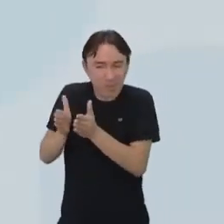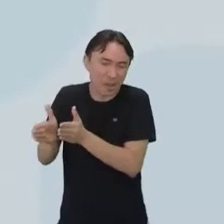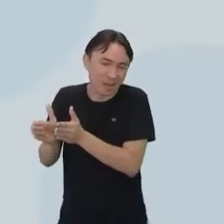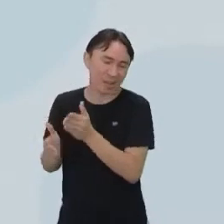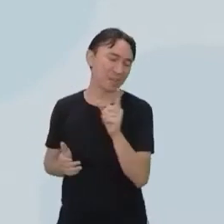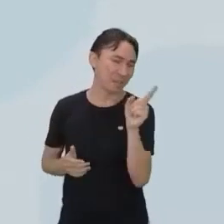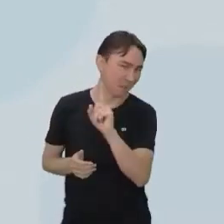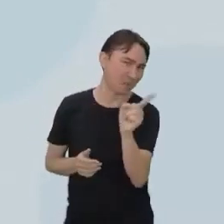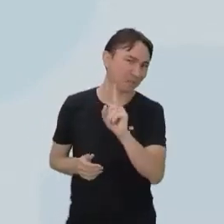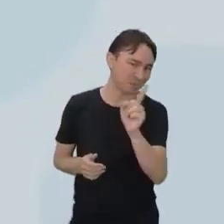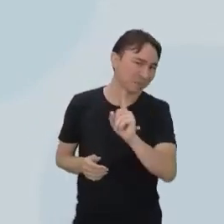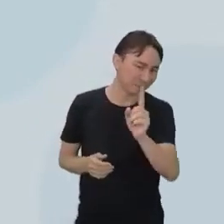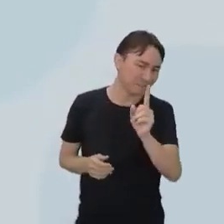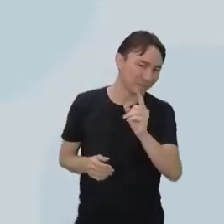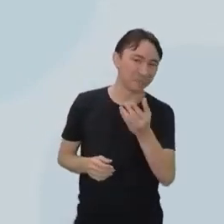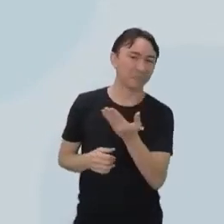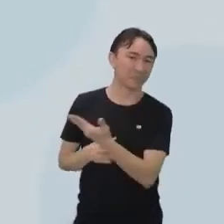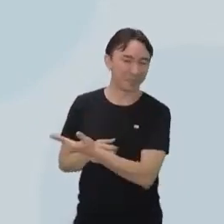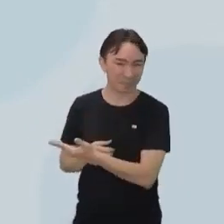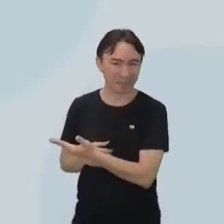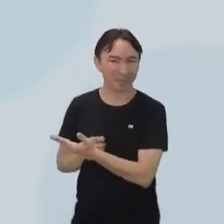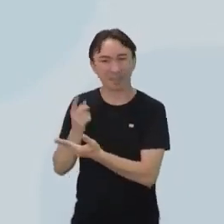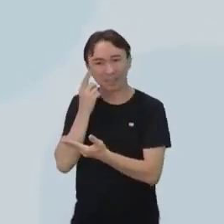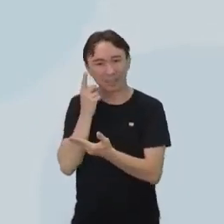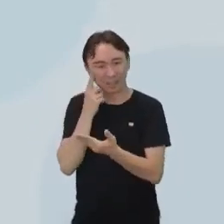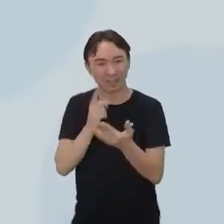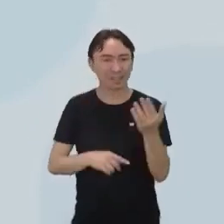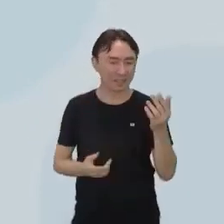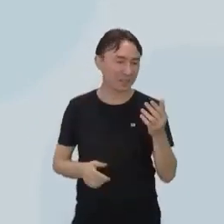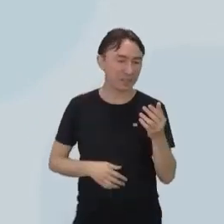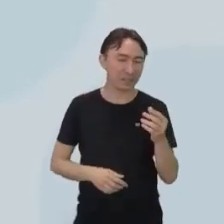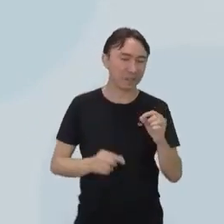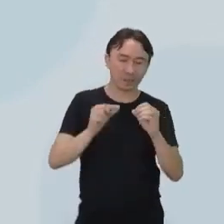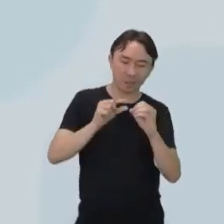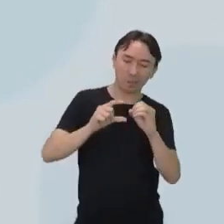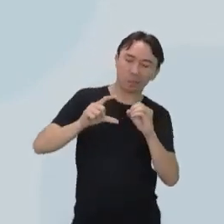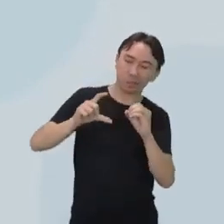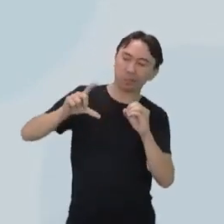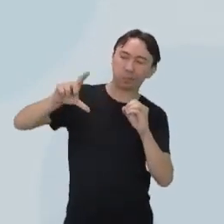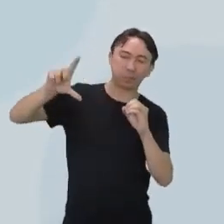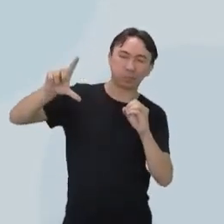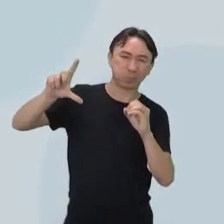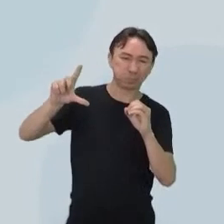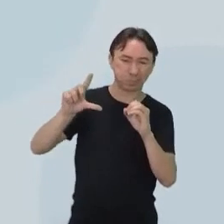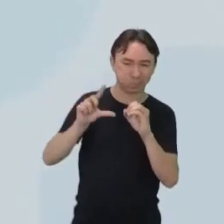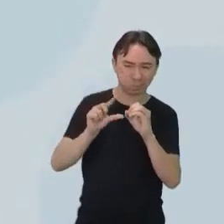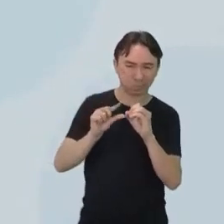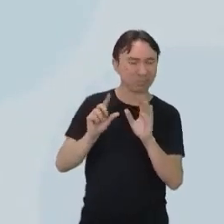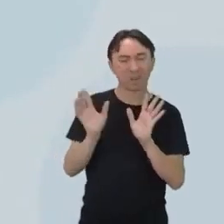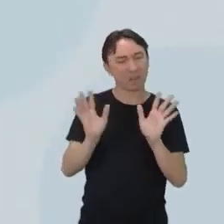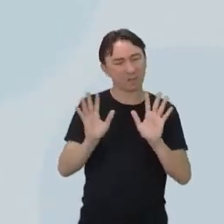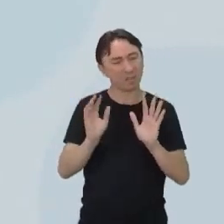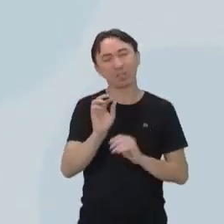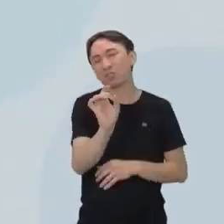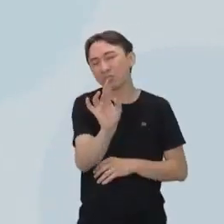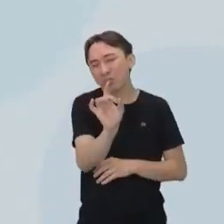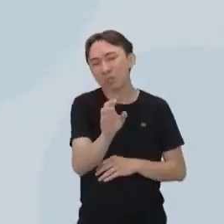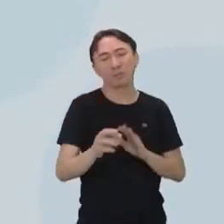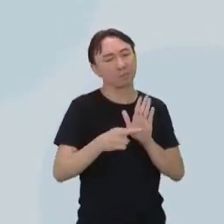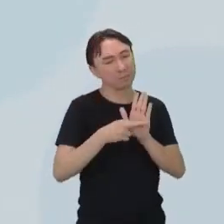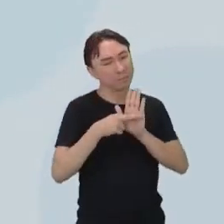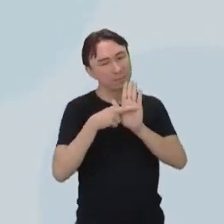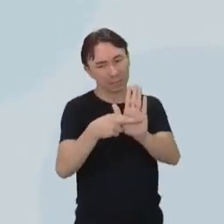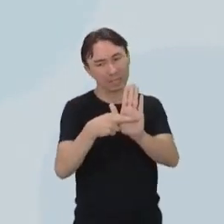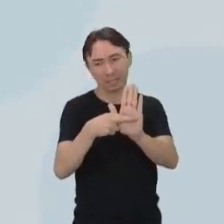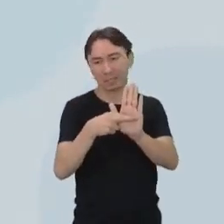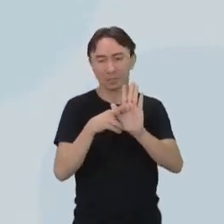representar. Não quer dizer que essa camada ela é maior... Não, Entendi. Isso é só uma forma de representatividade, tá? Não tem identificação.